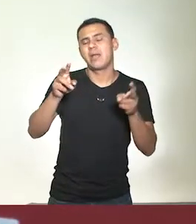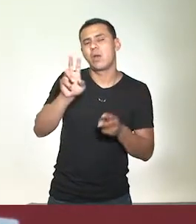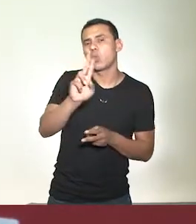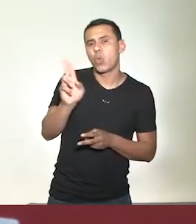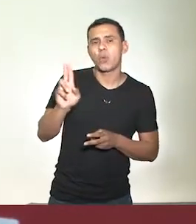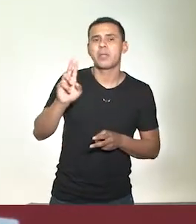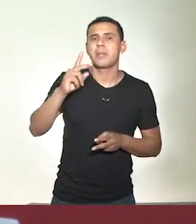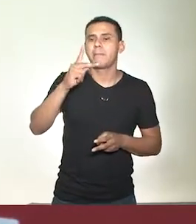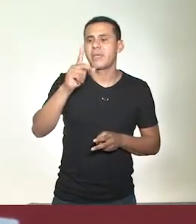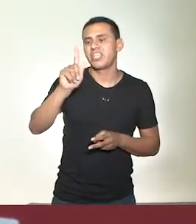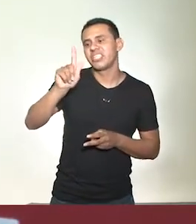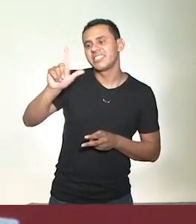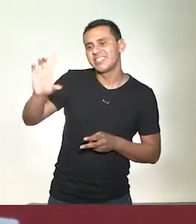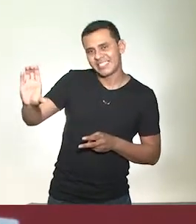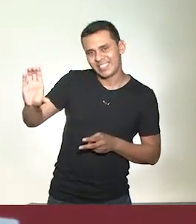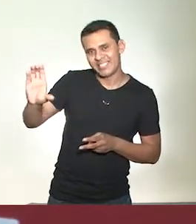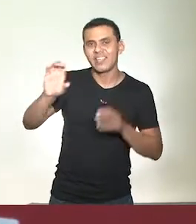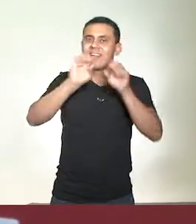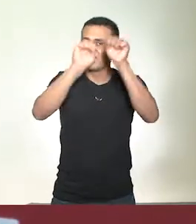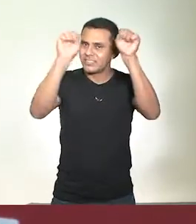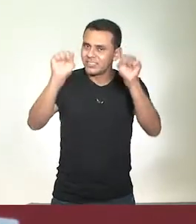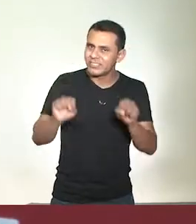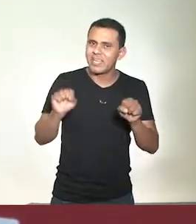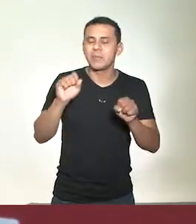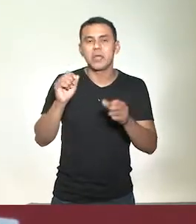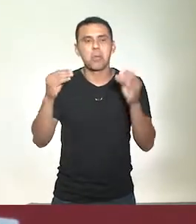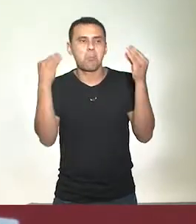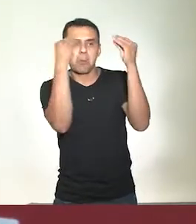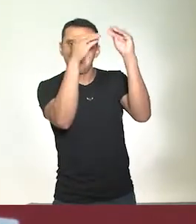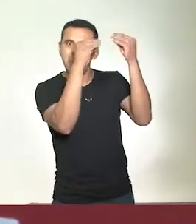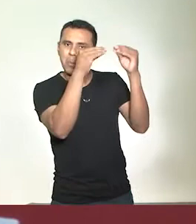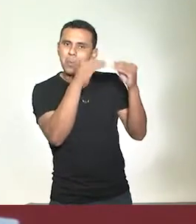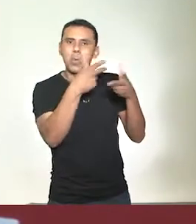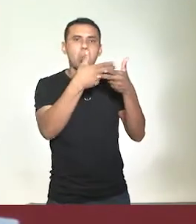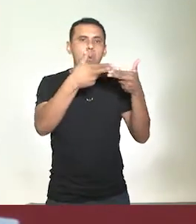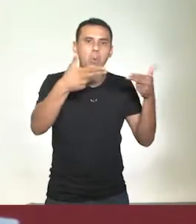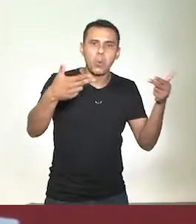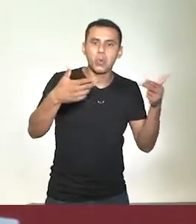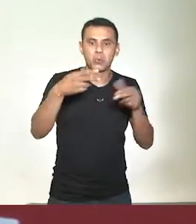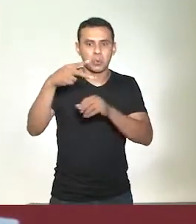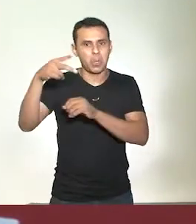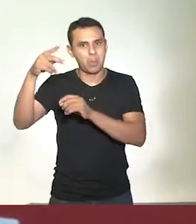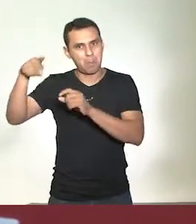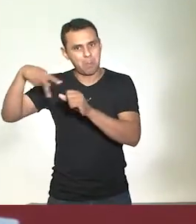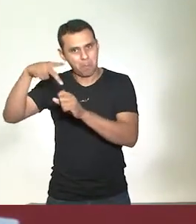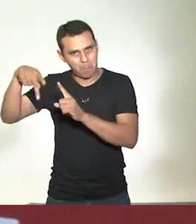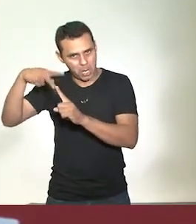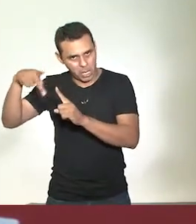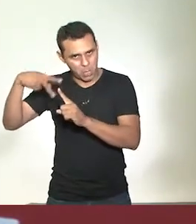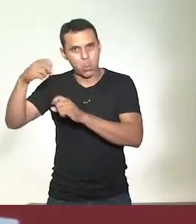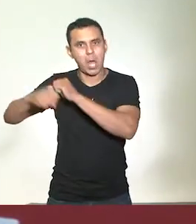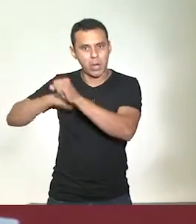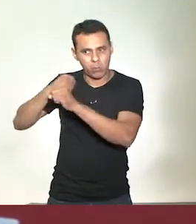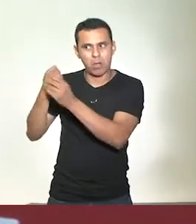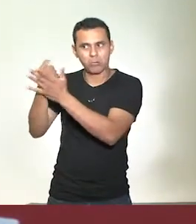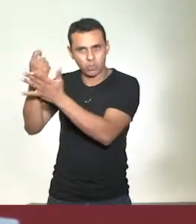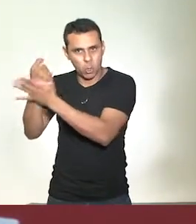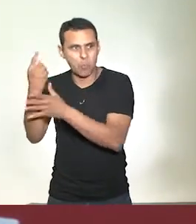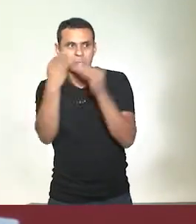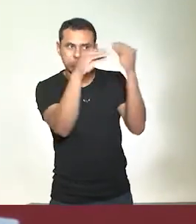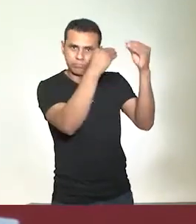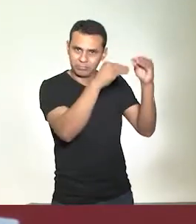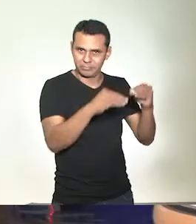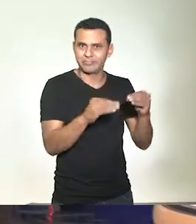PVC na verdade do pgc é o sistema e você vai lançar os dados desde plano anual de compras então